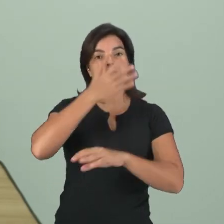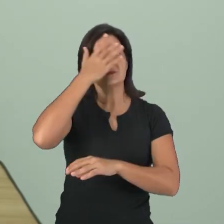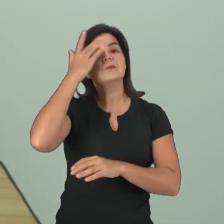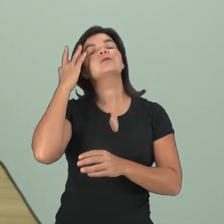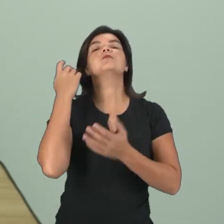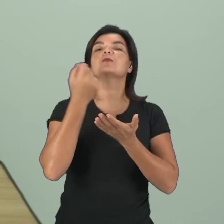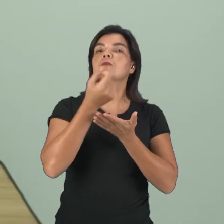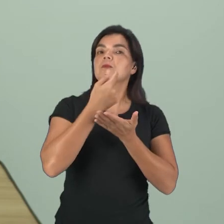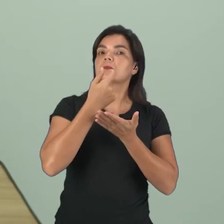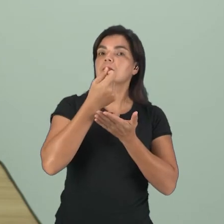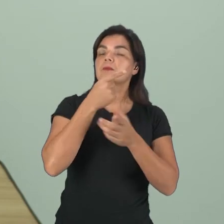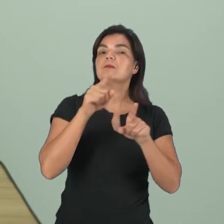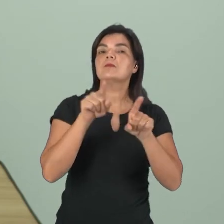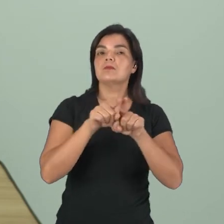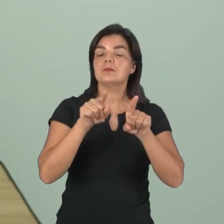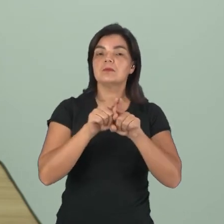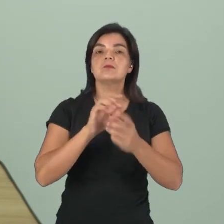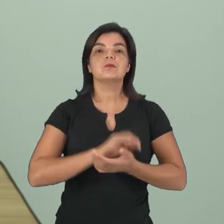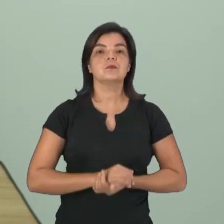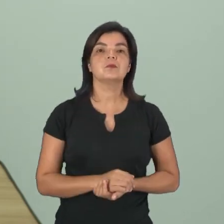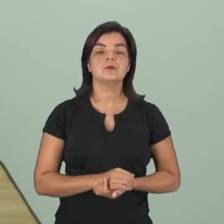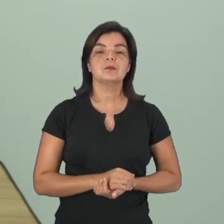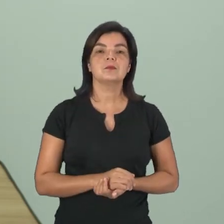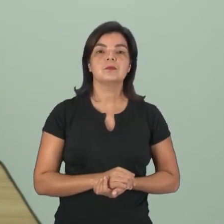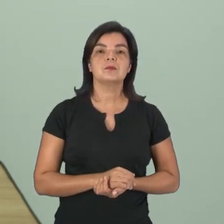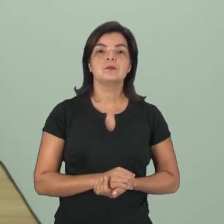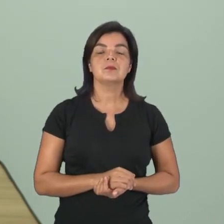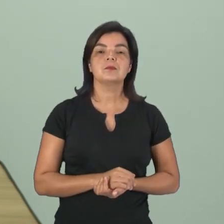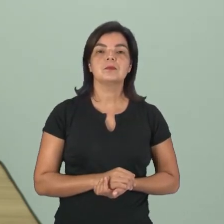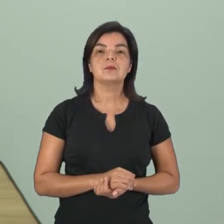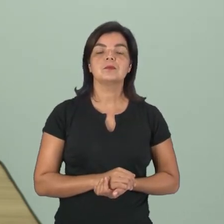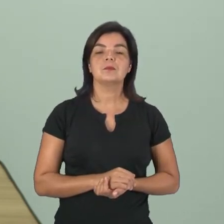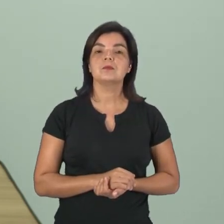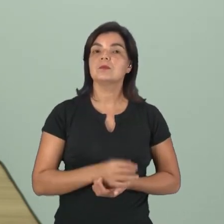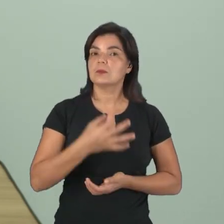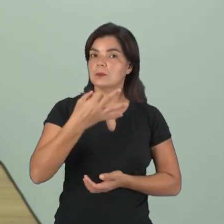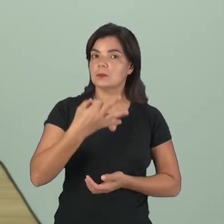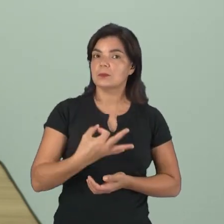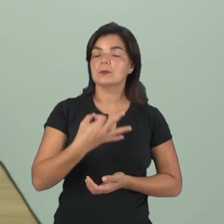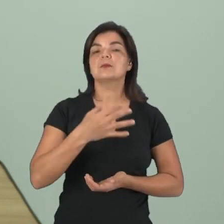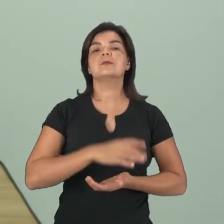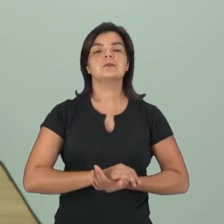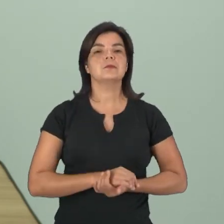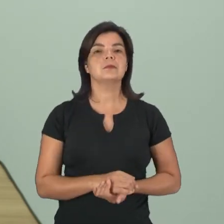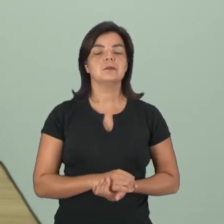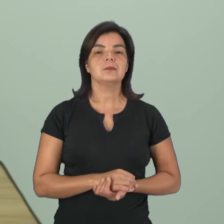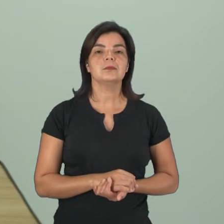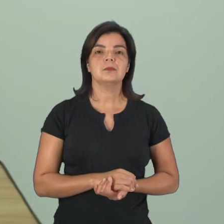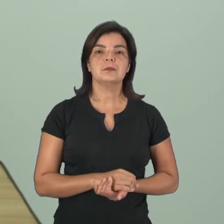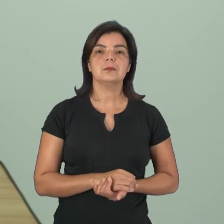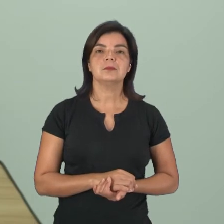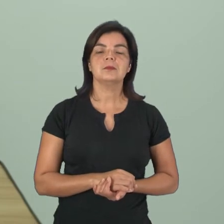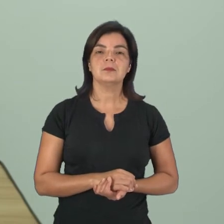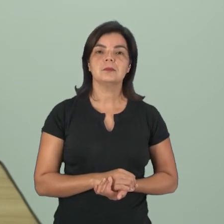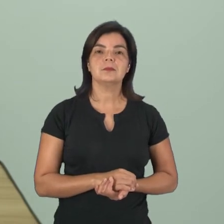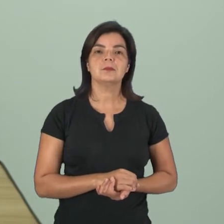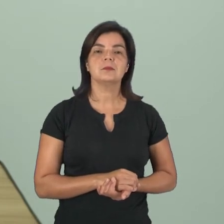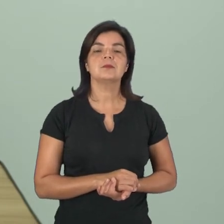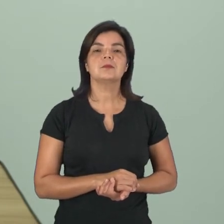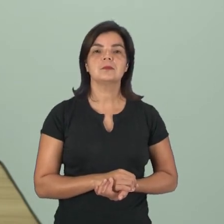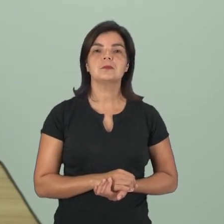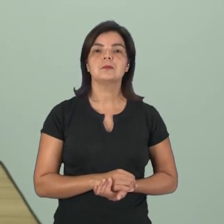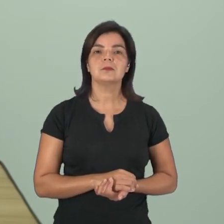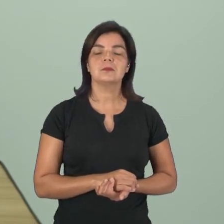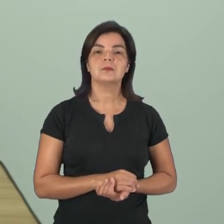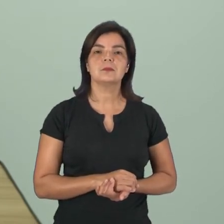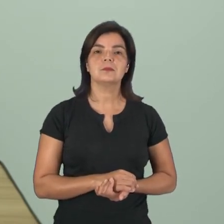que tomam remédio e a tomá-los, né, da forma adequada, ou seja, adequar o